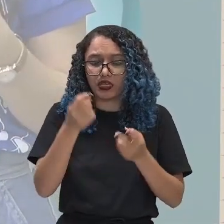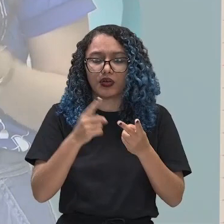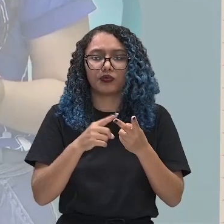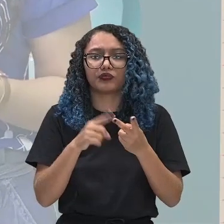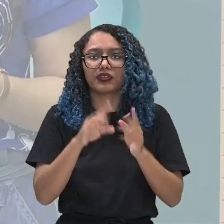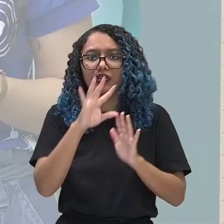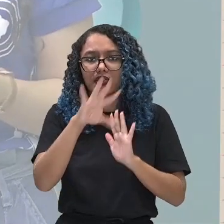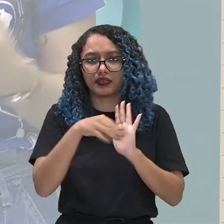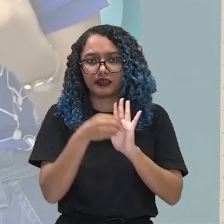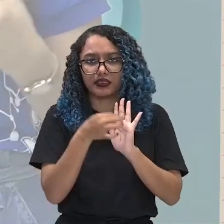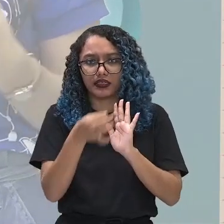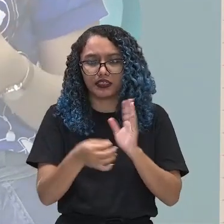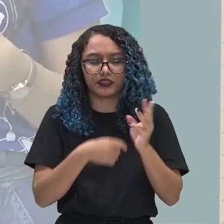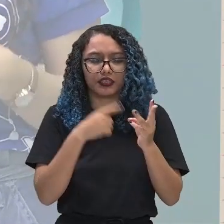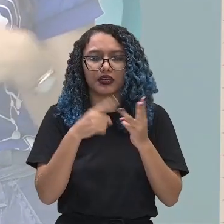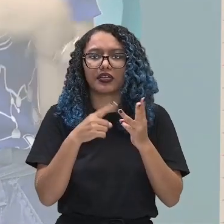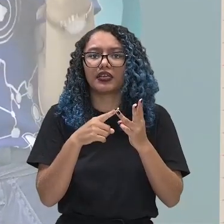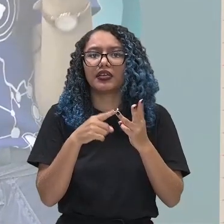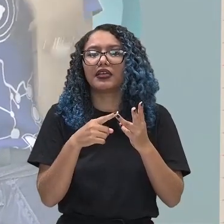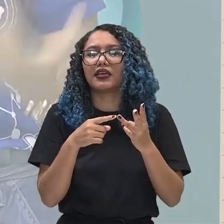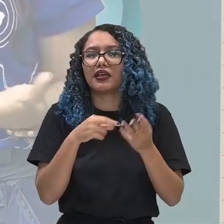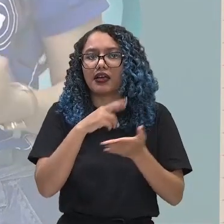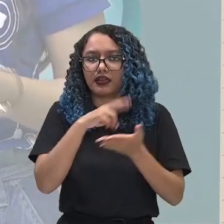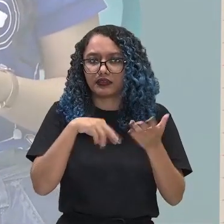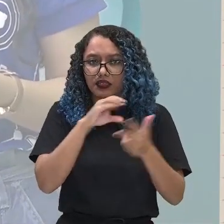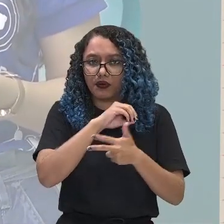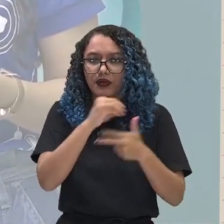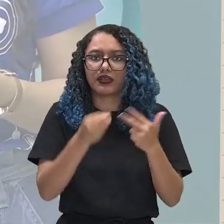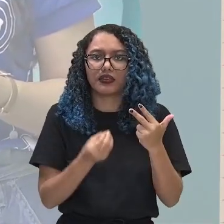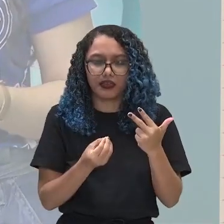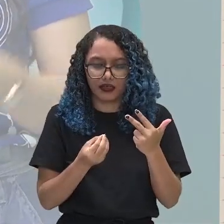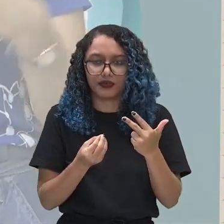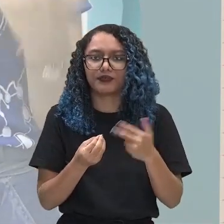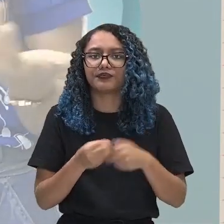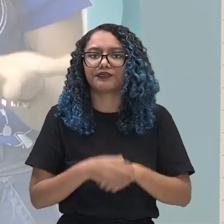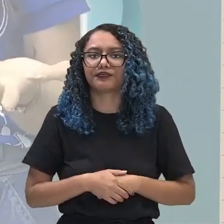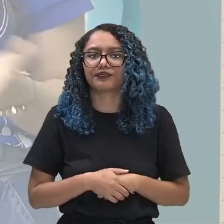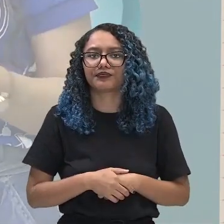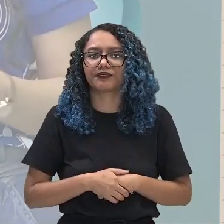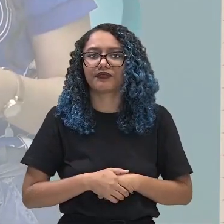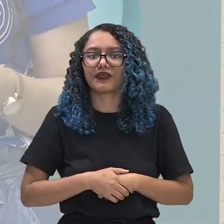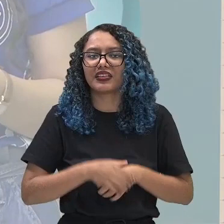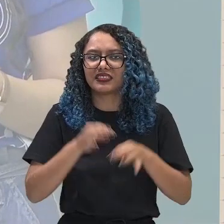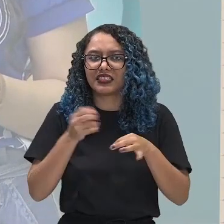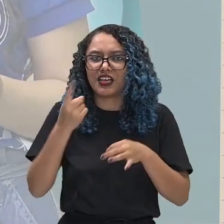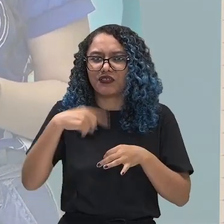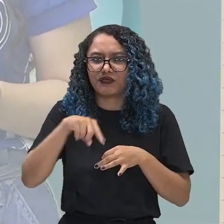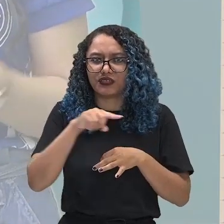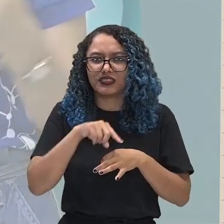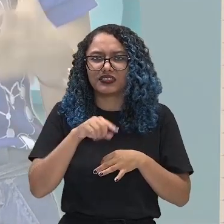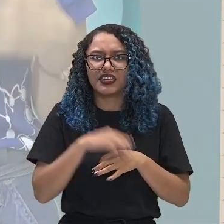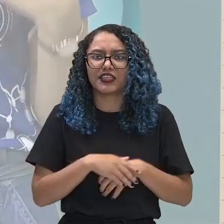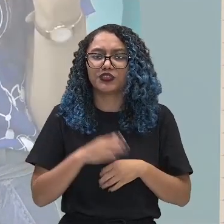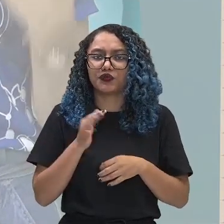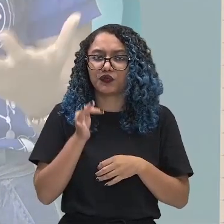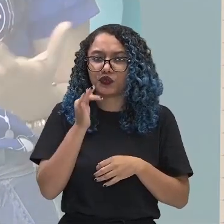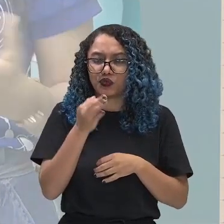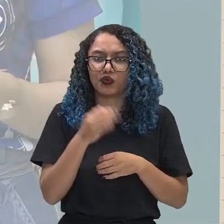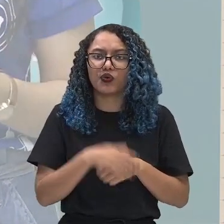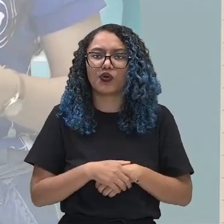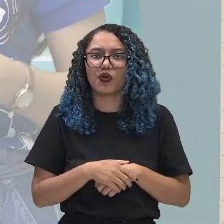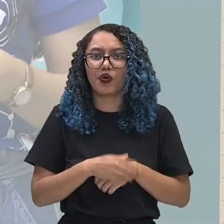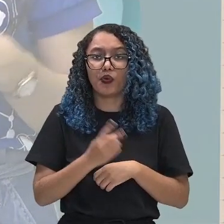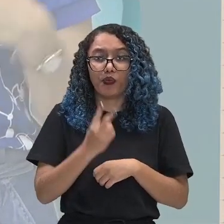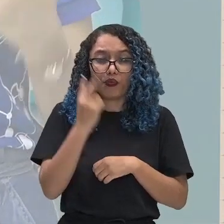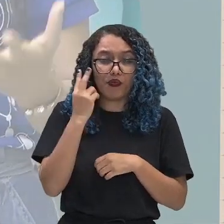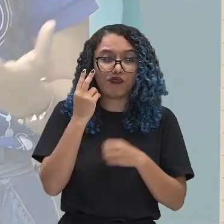viram a resenha crítica e vocês viram a redação estilo Enem, que com certeza quem vai fazer vestibular aí vai precisar